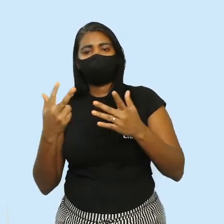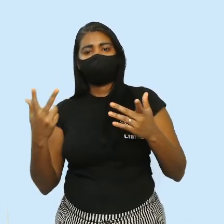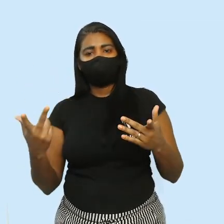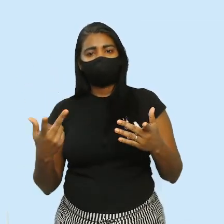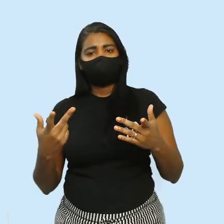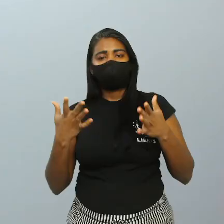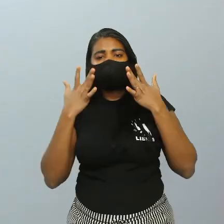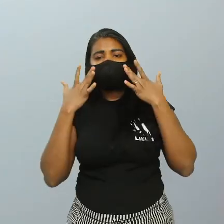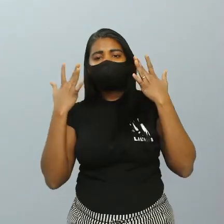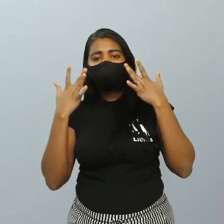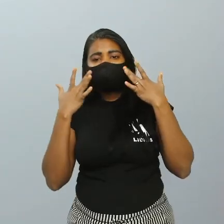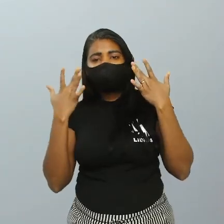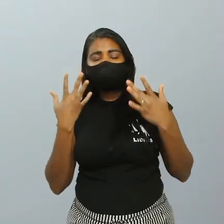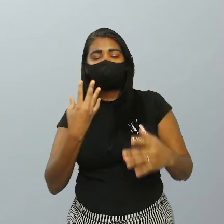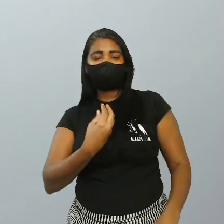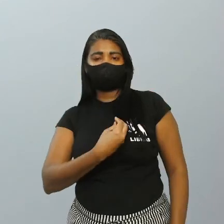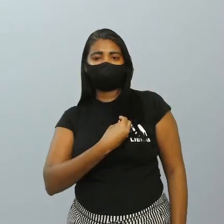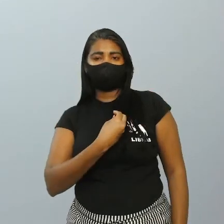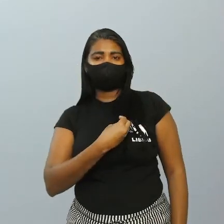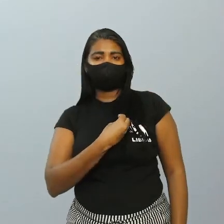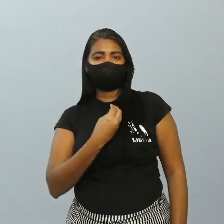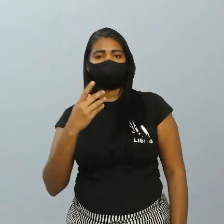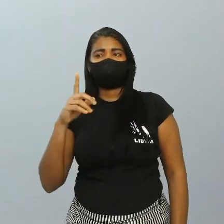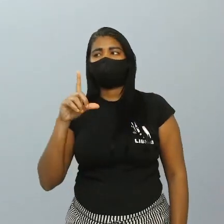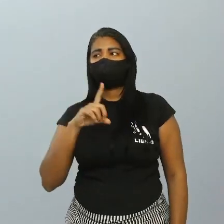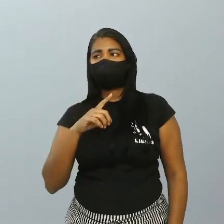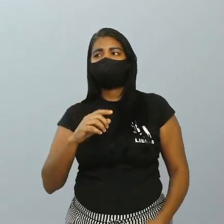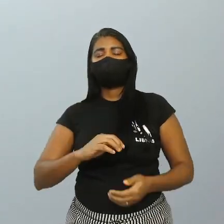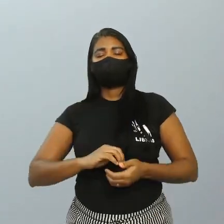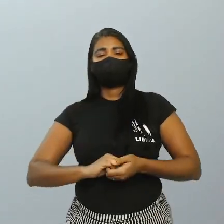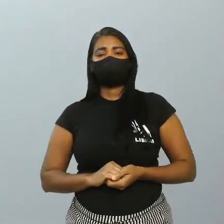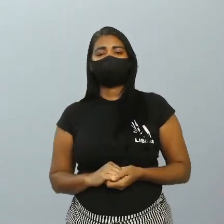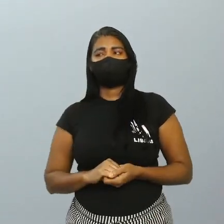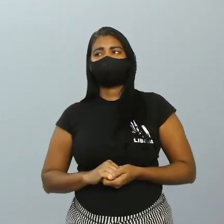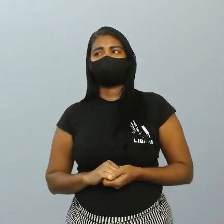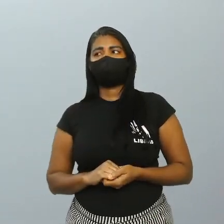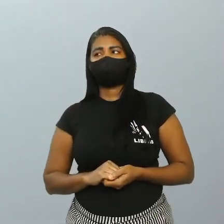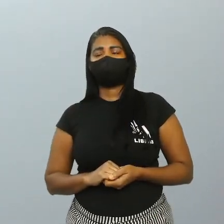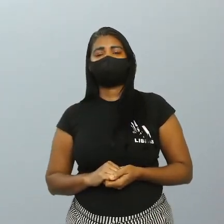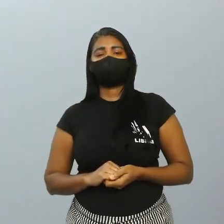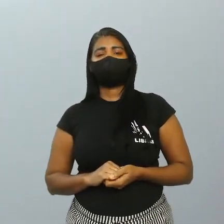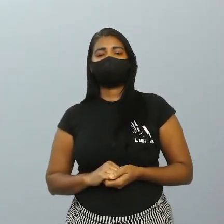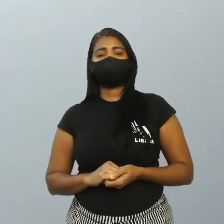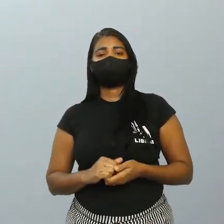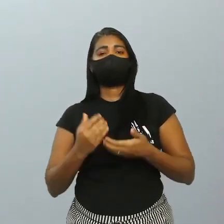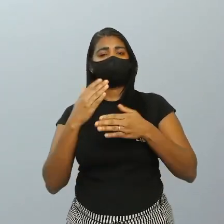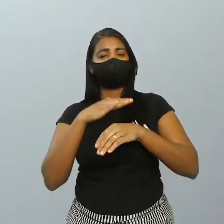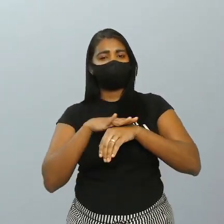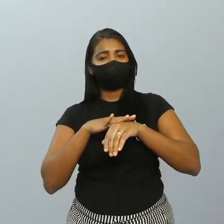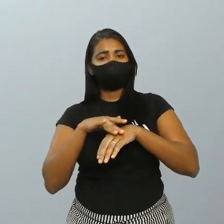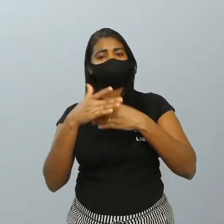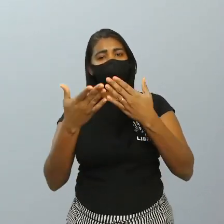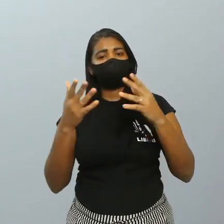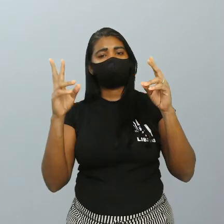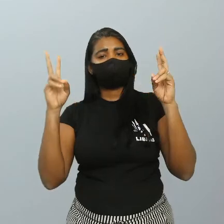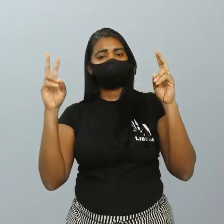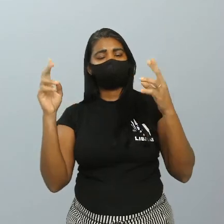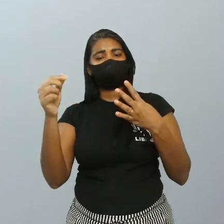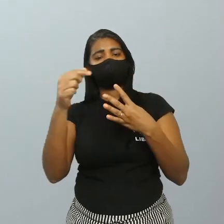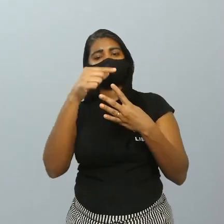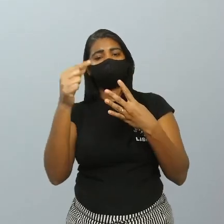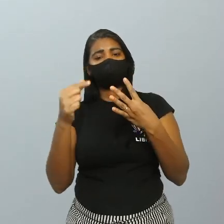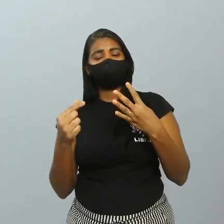do teatro, mas a gente está vivendo. Então, eu tenho, assim, fico bem à vontade de conversar com vocês sobre esse tema, porque é o que a